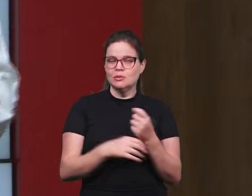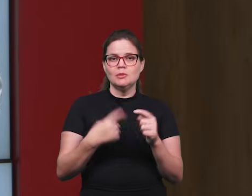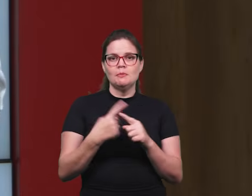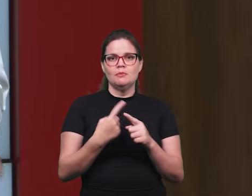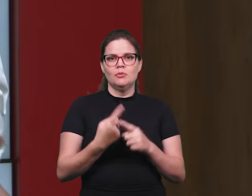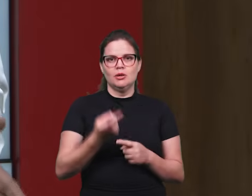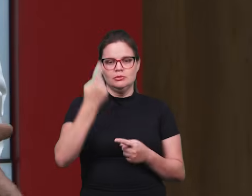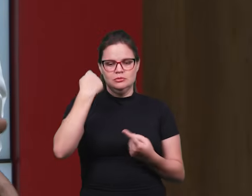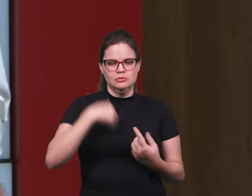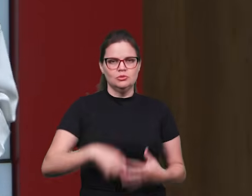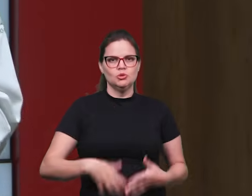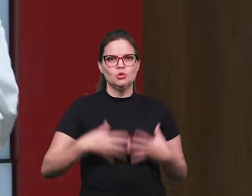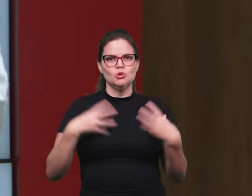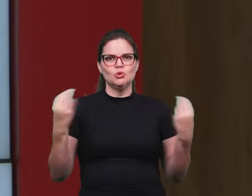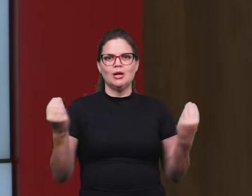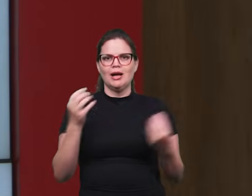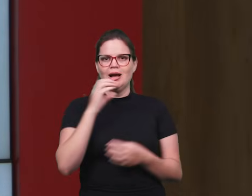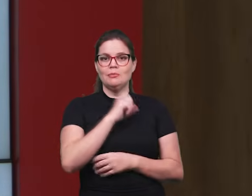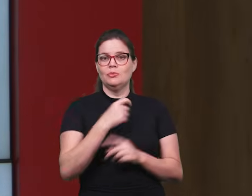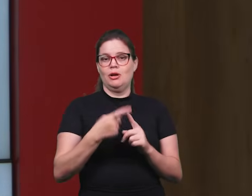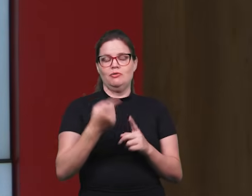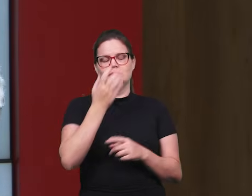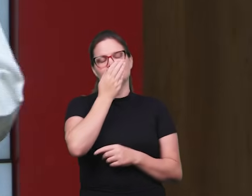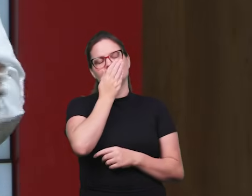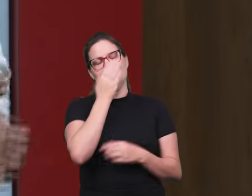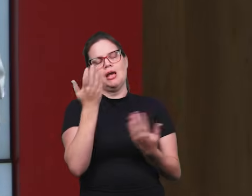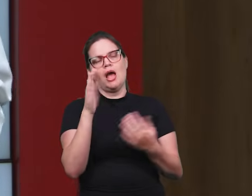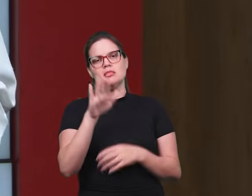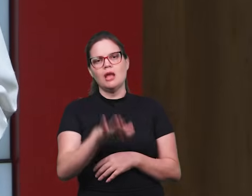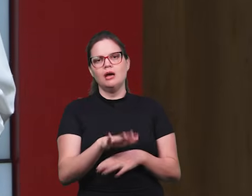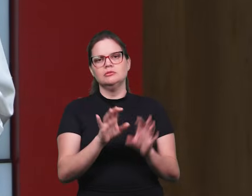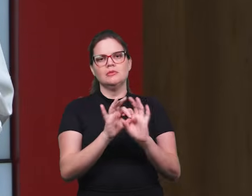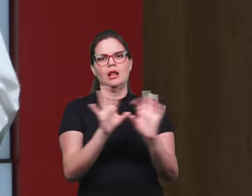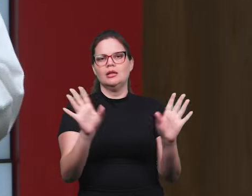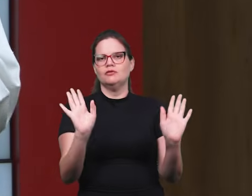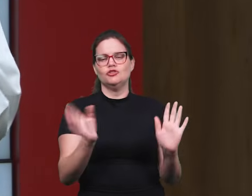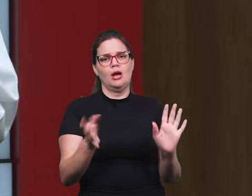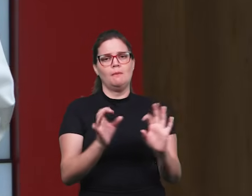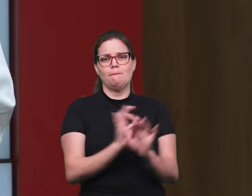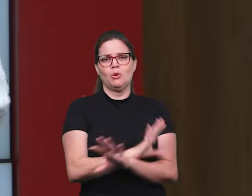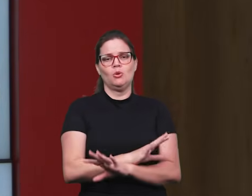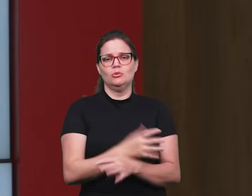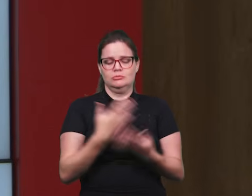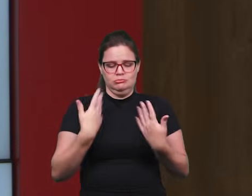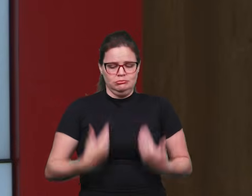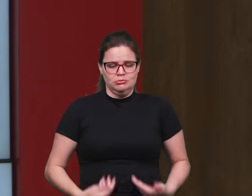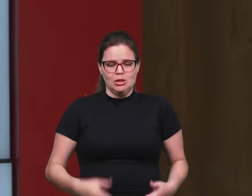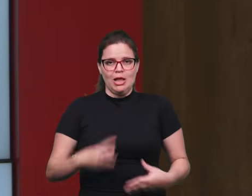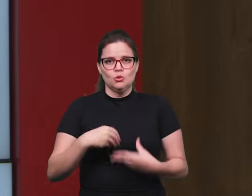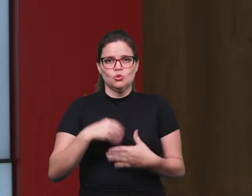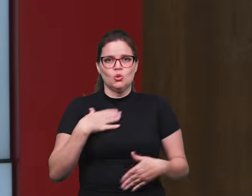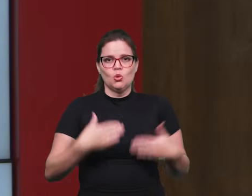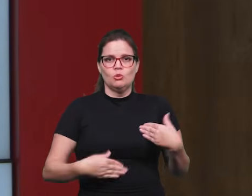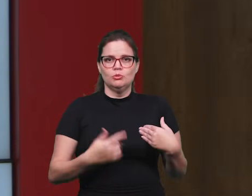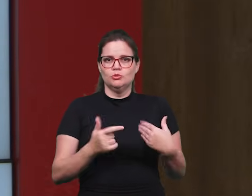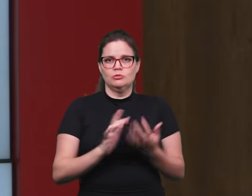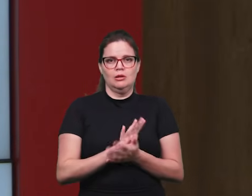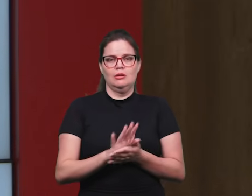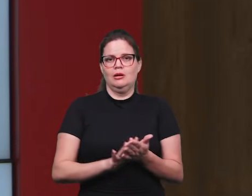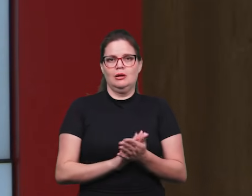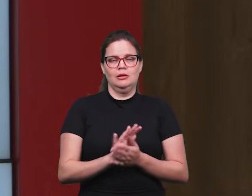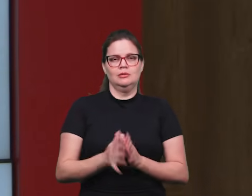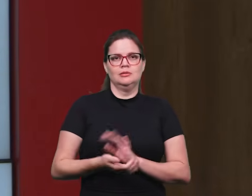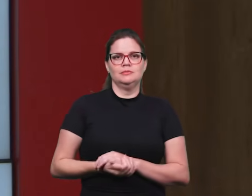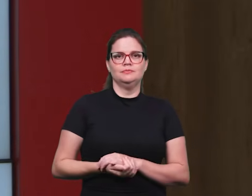que a anestesia geral você fazendo de manhã, no final da tarde já está liberado, dependendo do posto de cirurgia. Então, assim, hoje nós temos um ganho muito grande